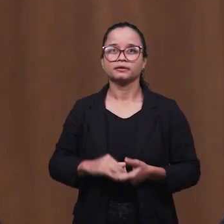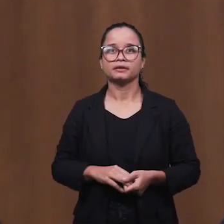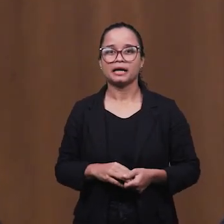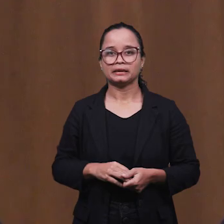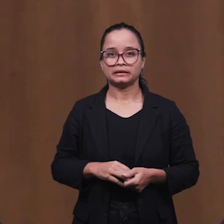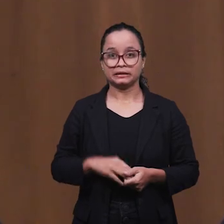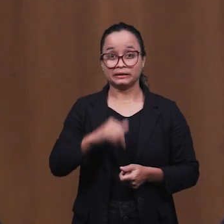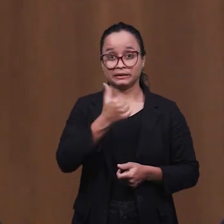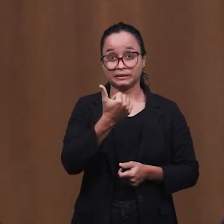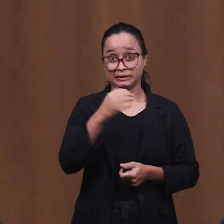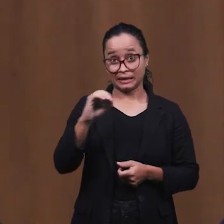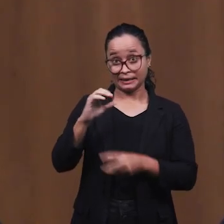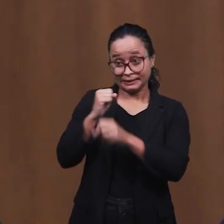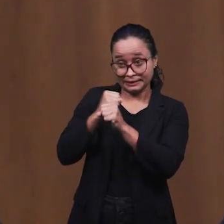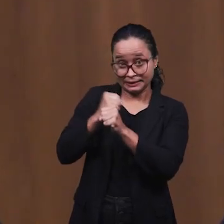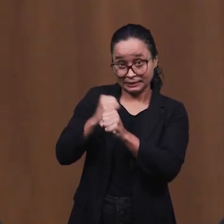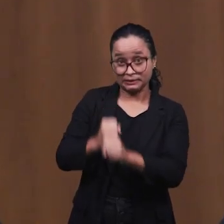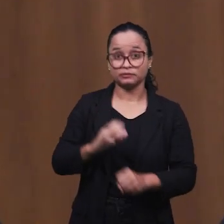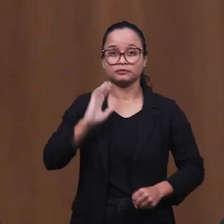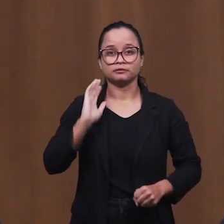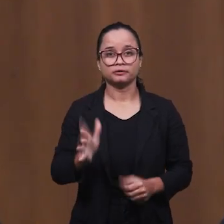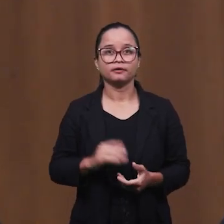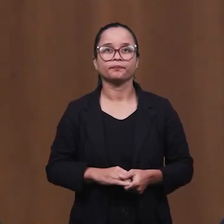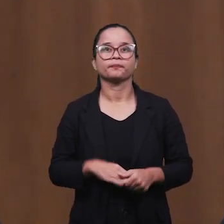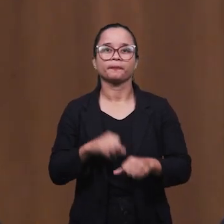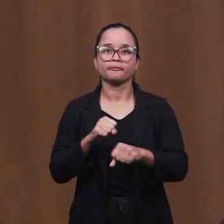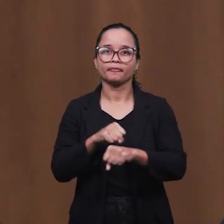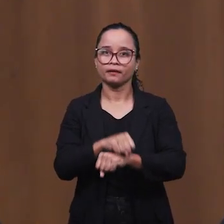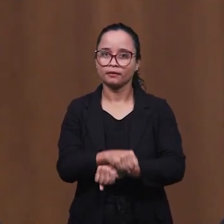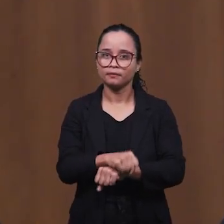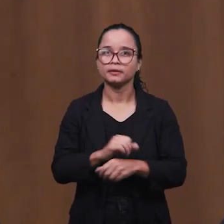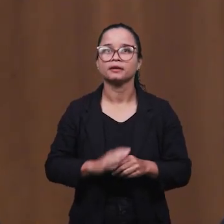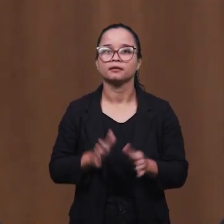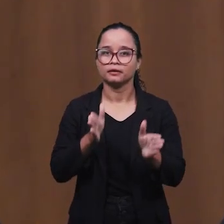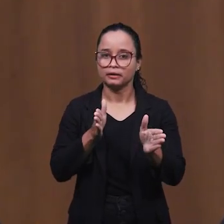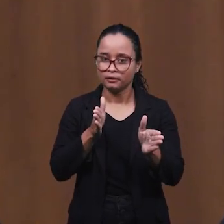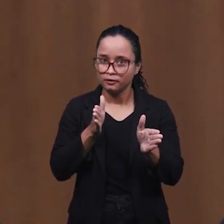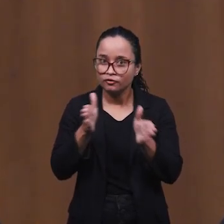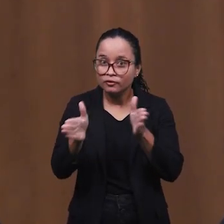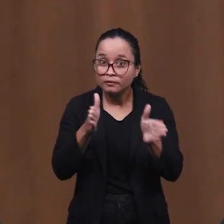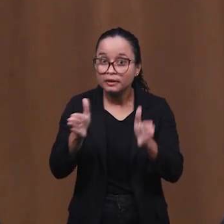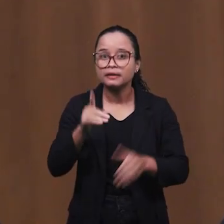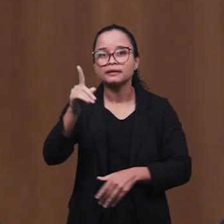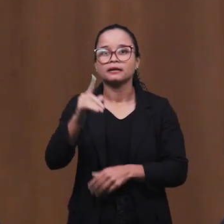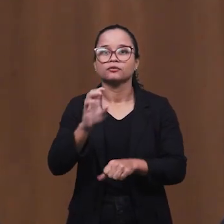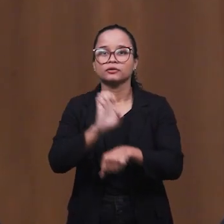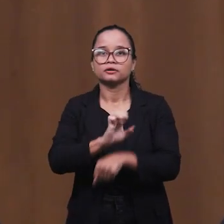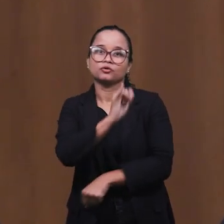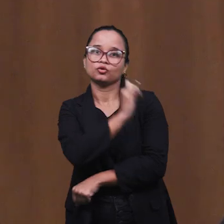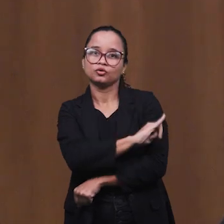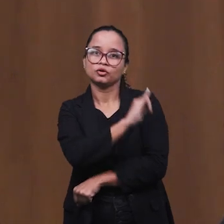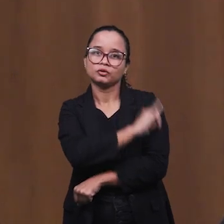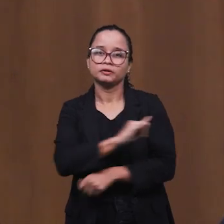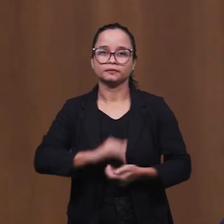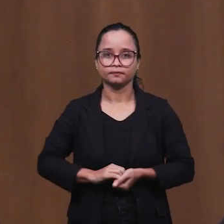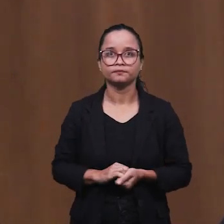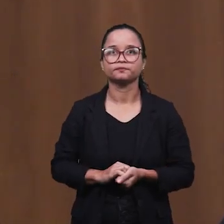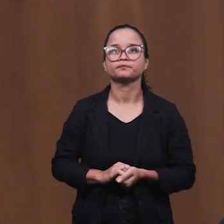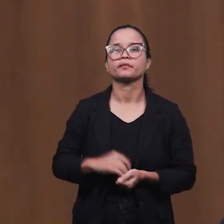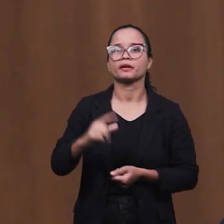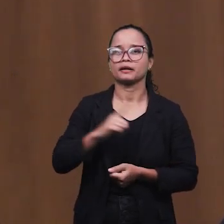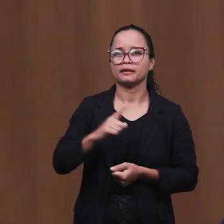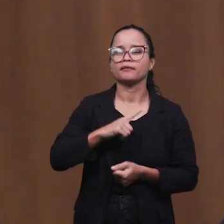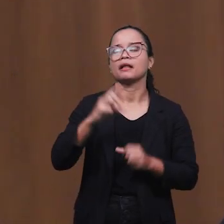de 10 anos ter participado de um seminário de acessibilidade no Rio de Janeiro, lá em Pedro do Rio, quando